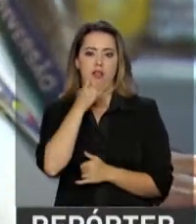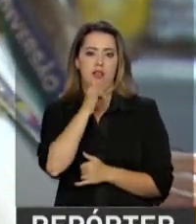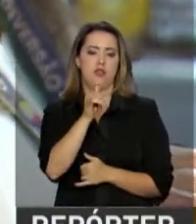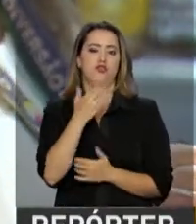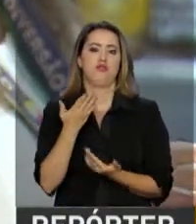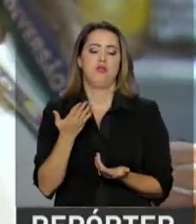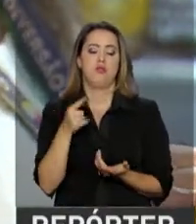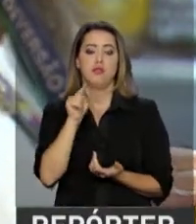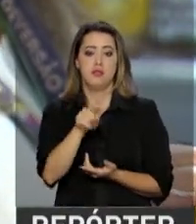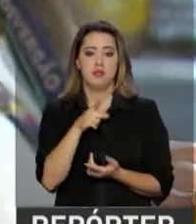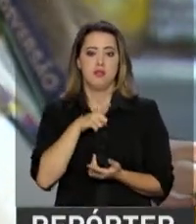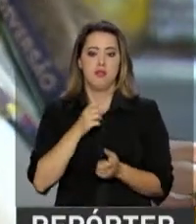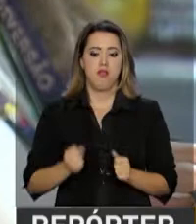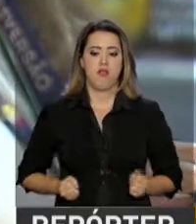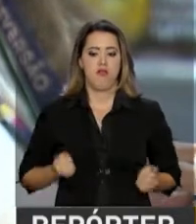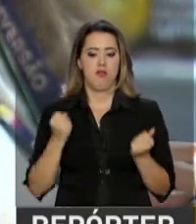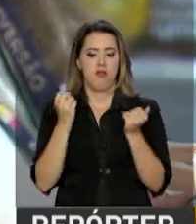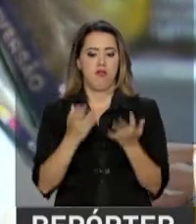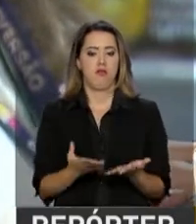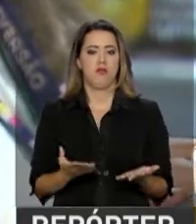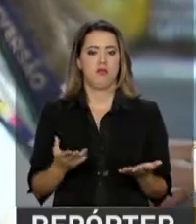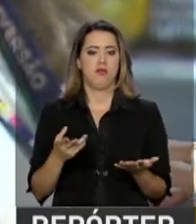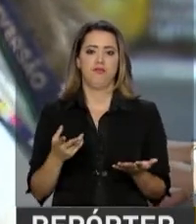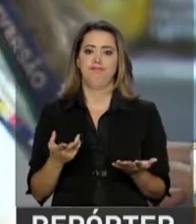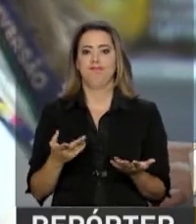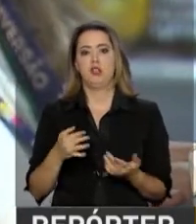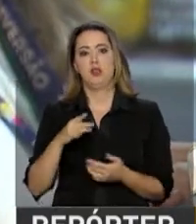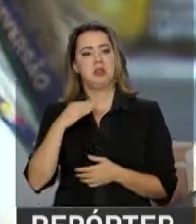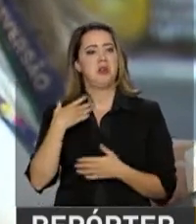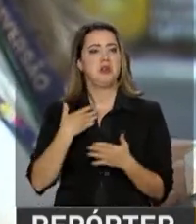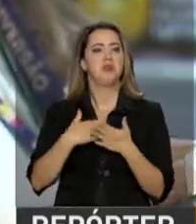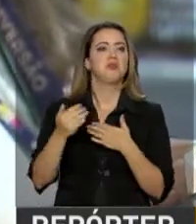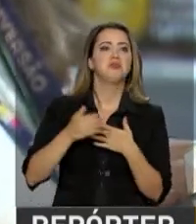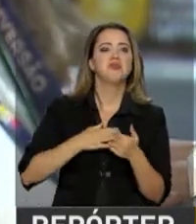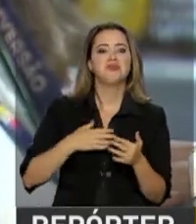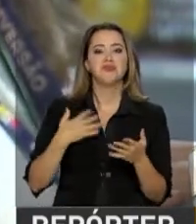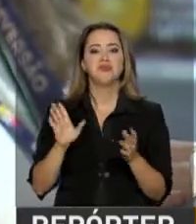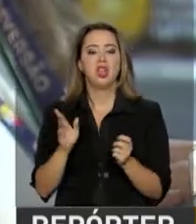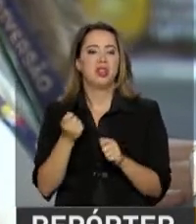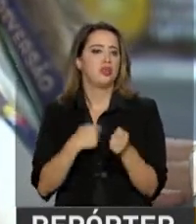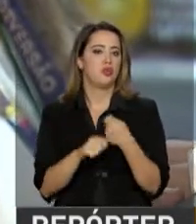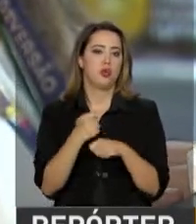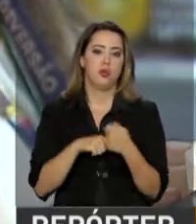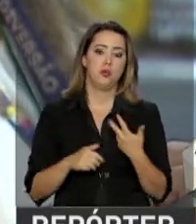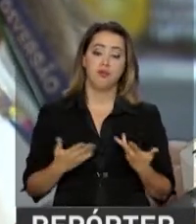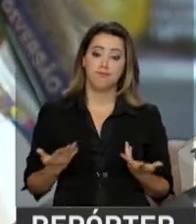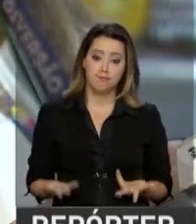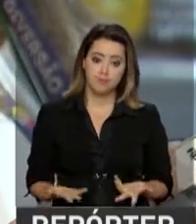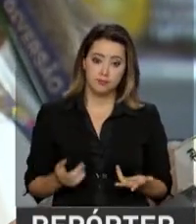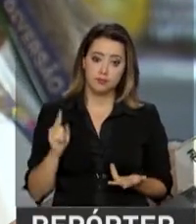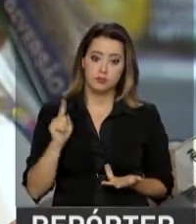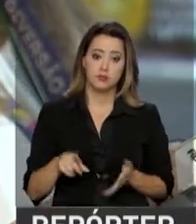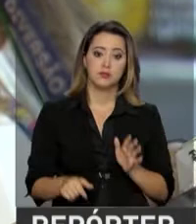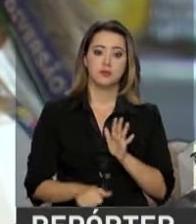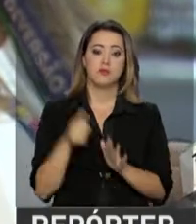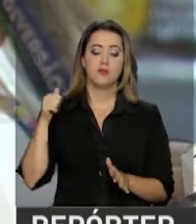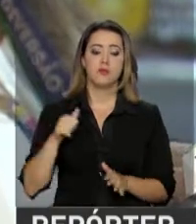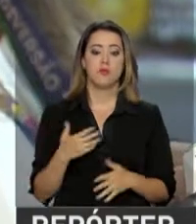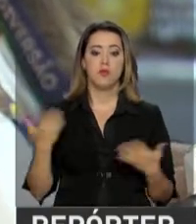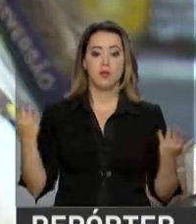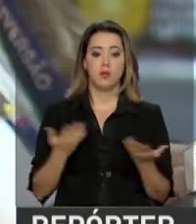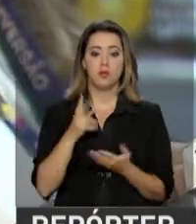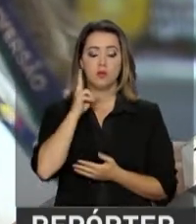ela gasta de forma irracional ela desperdício nem elenco então é a primeira vertente